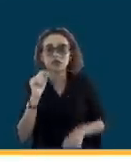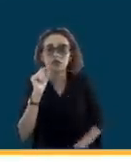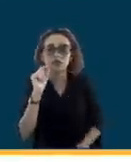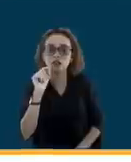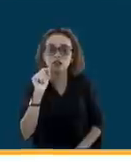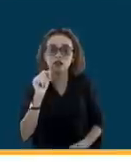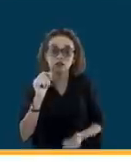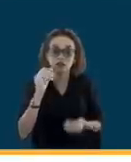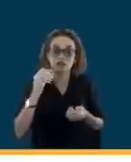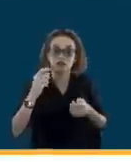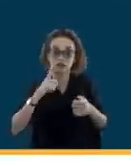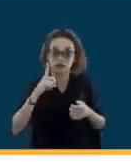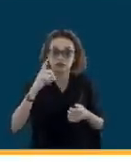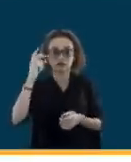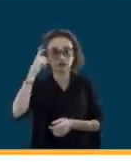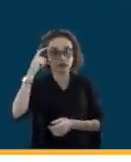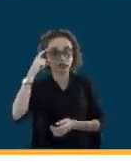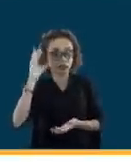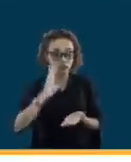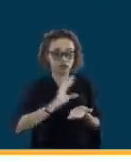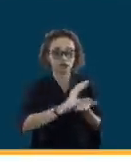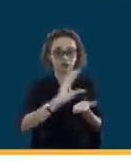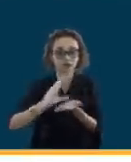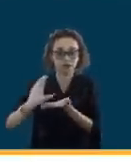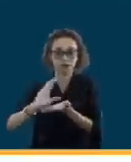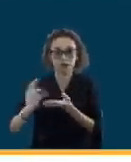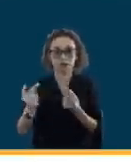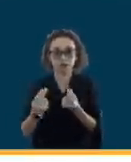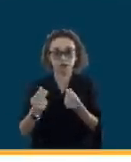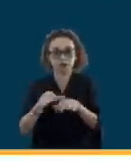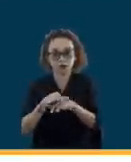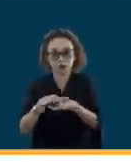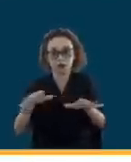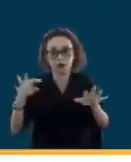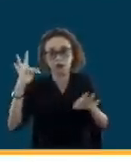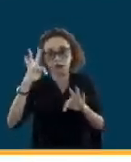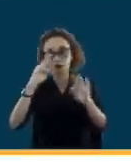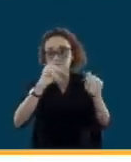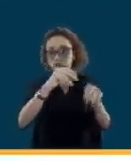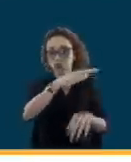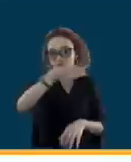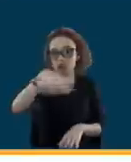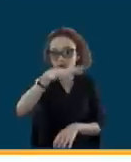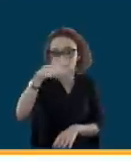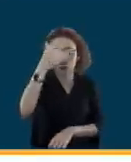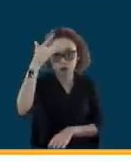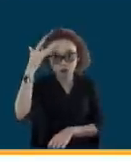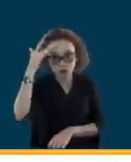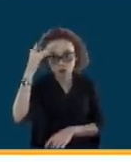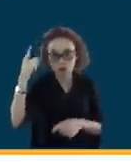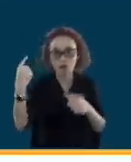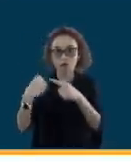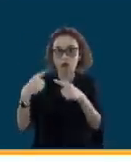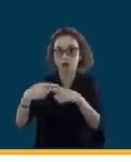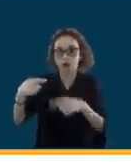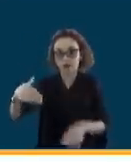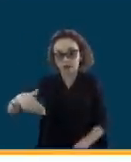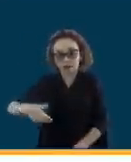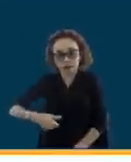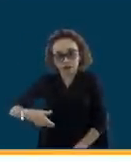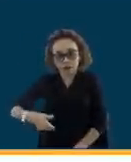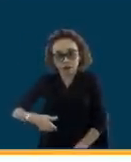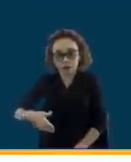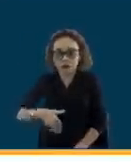redistribuir? Se nós enxergamos um dia na história do Brasil que nós precisávamos redistribuir porque a fome era vergonhosa, nós